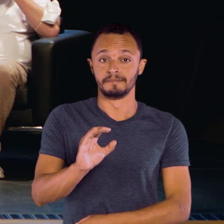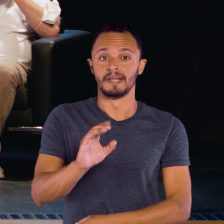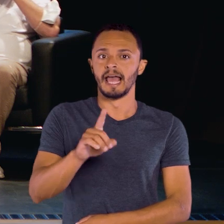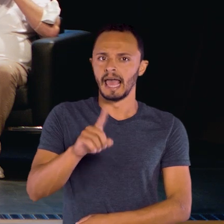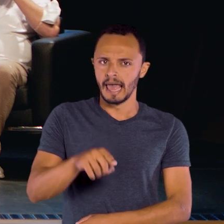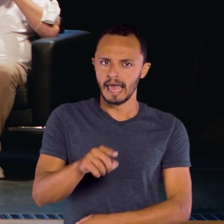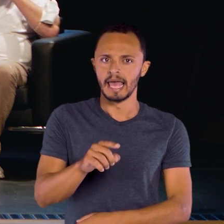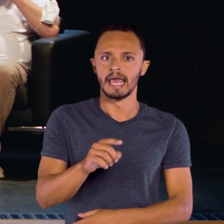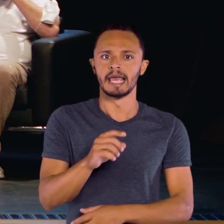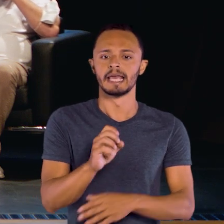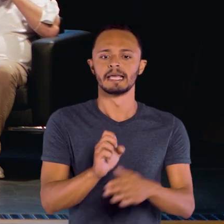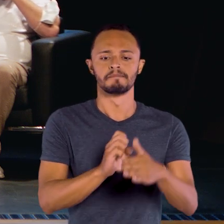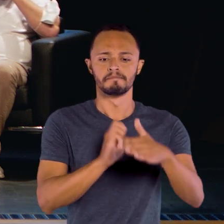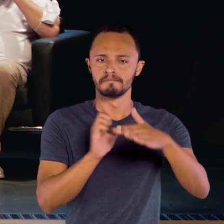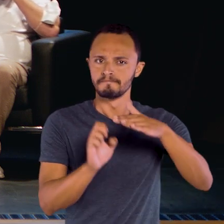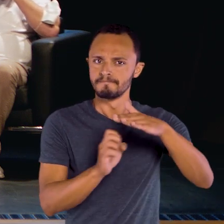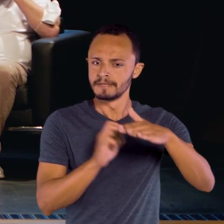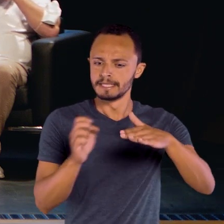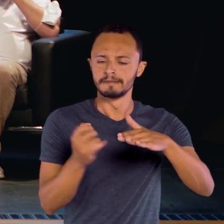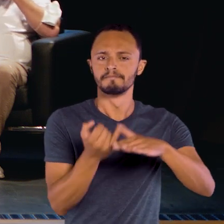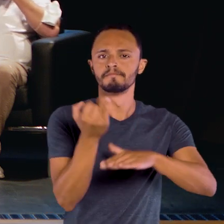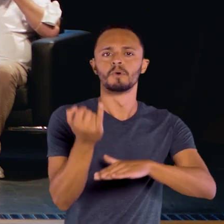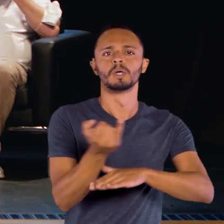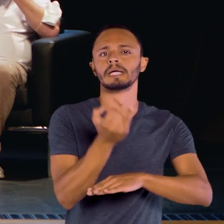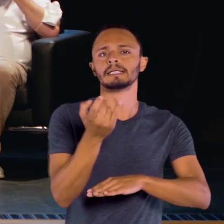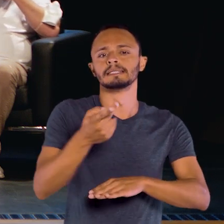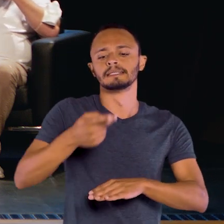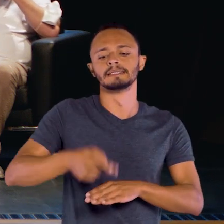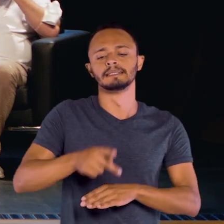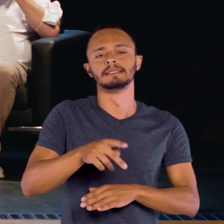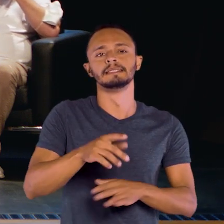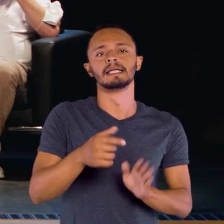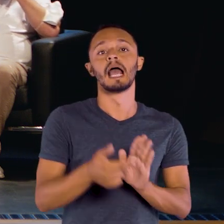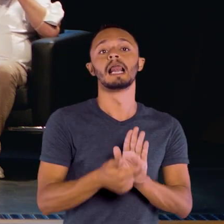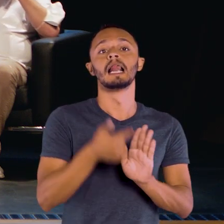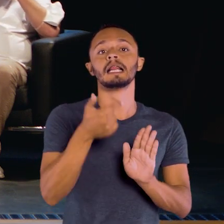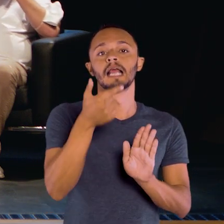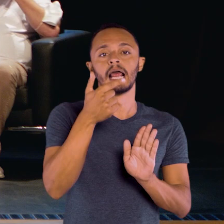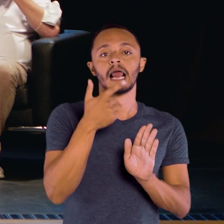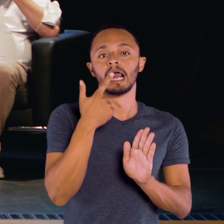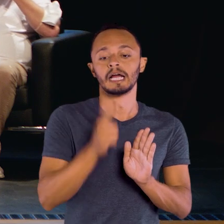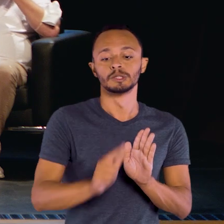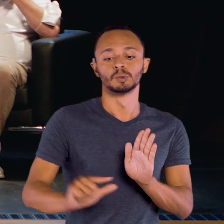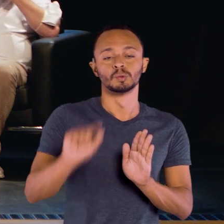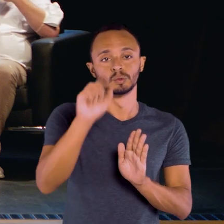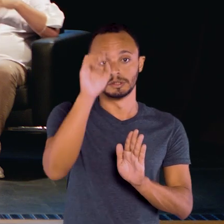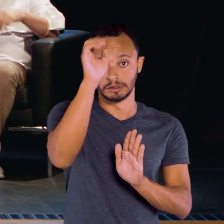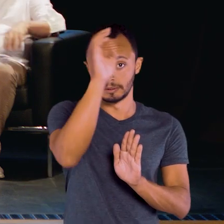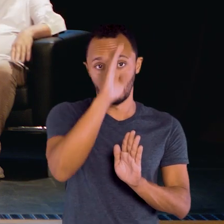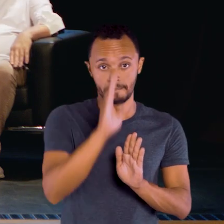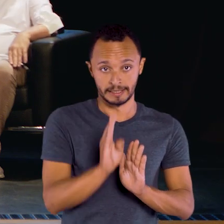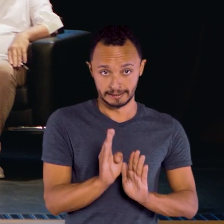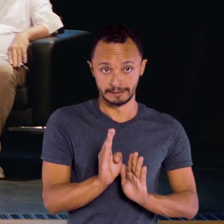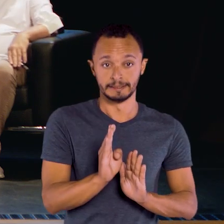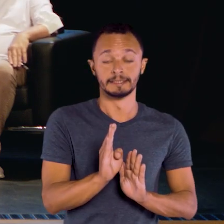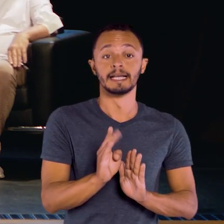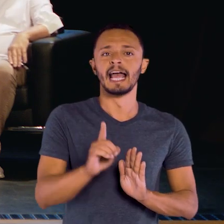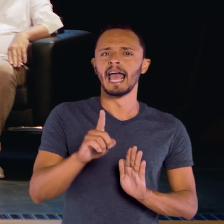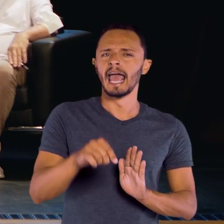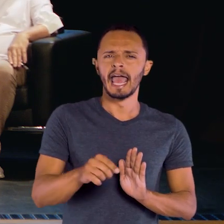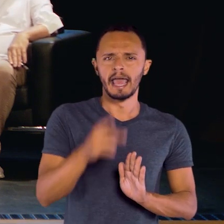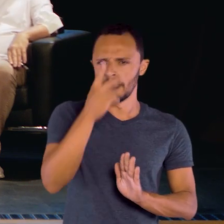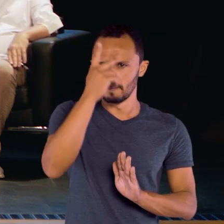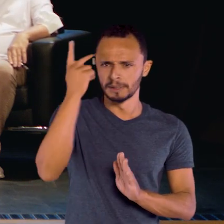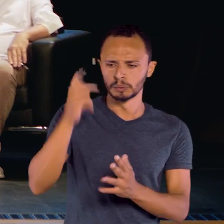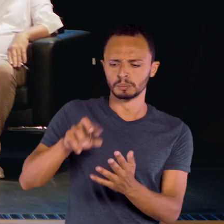uma instituição muito importante para a literatura brasileira. Como disse o Alfonso, muitos talentos,